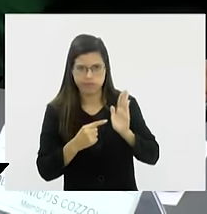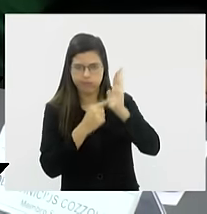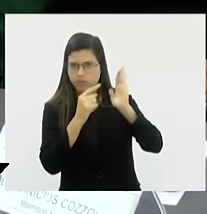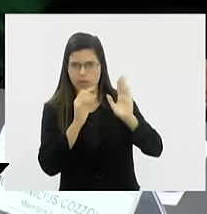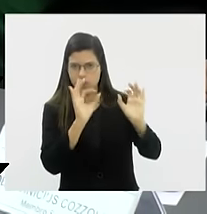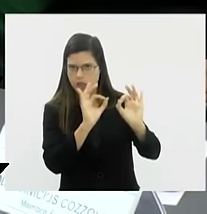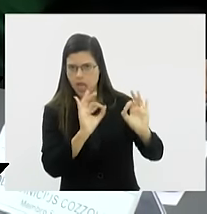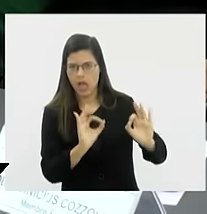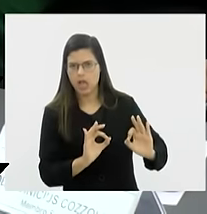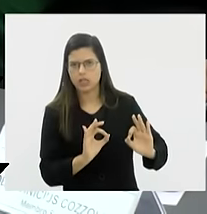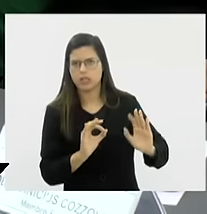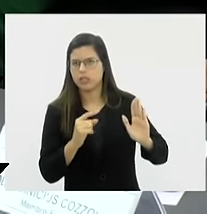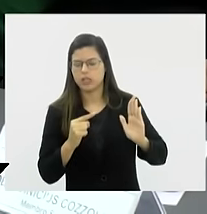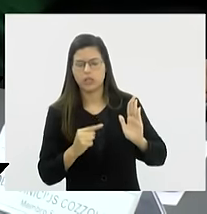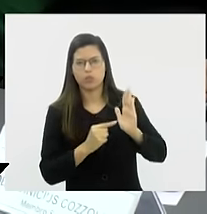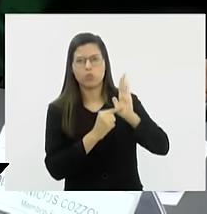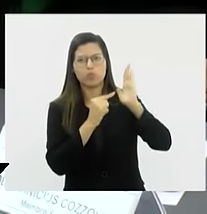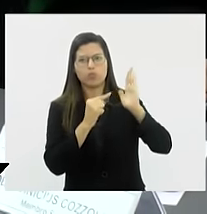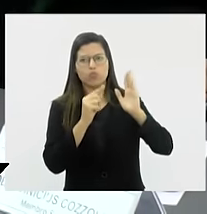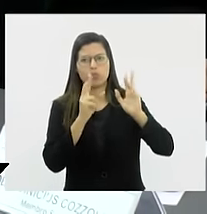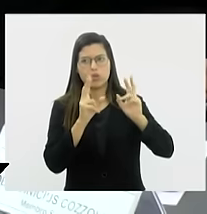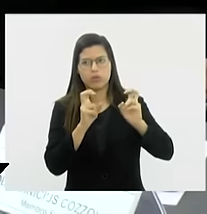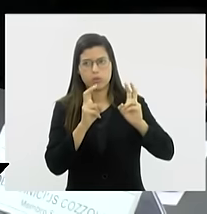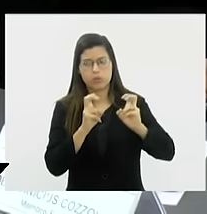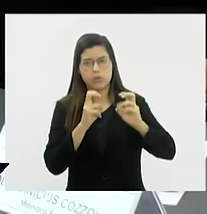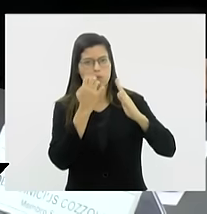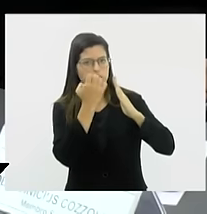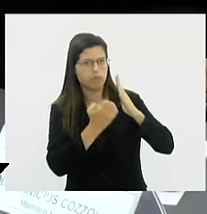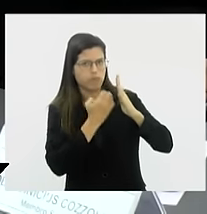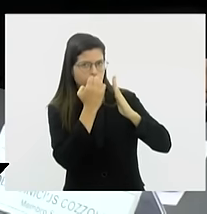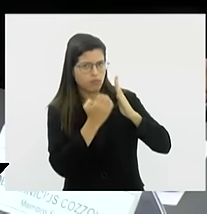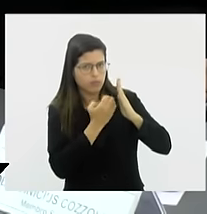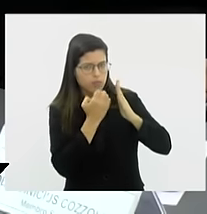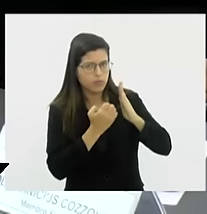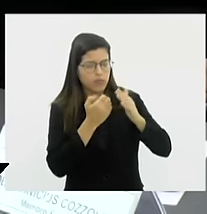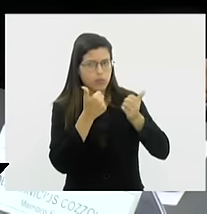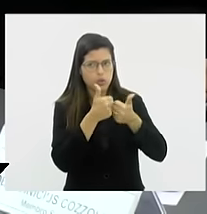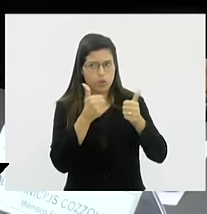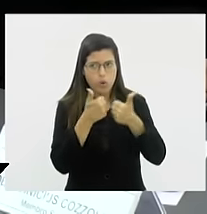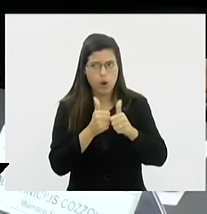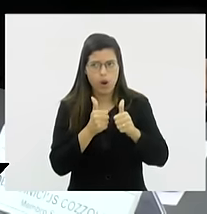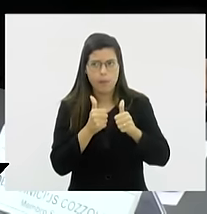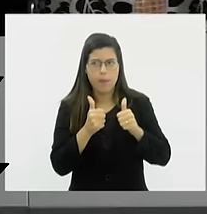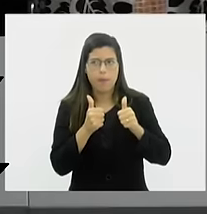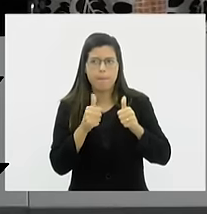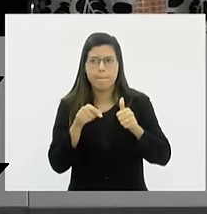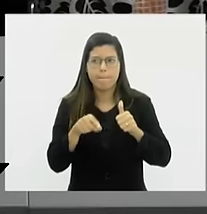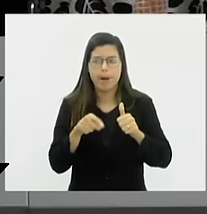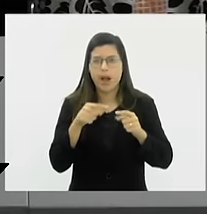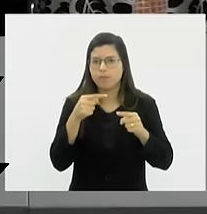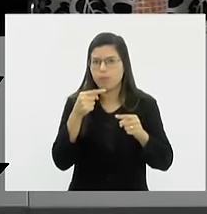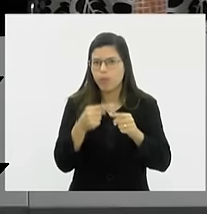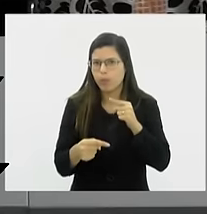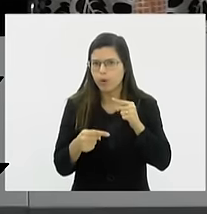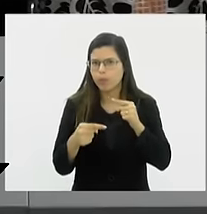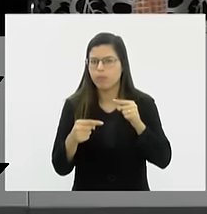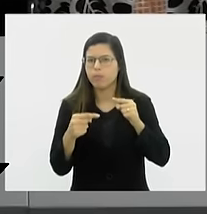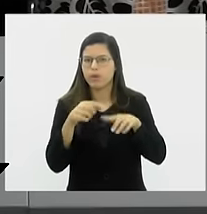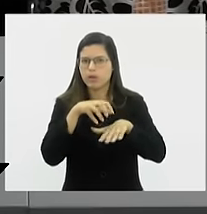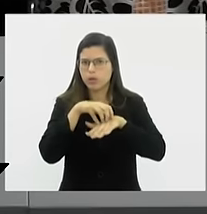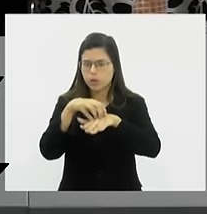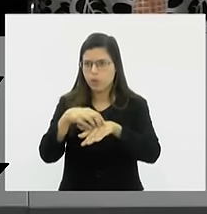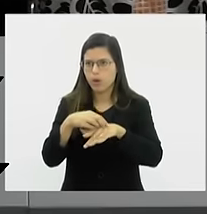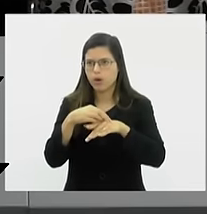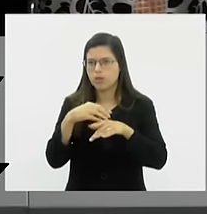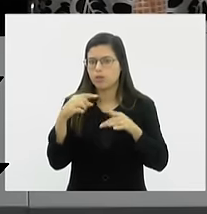tipo de denúncia sobre acertos de empresa de ônibus com os fiscais para poder coibir transporte irregular? Nós chegamos no Detro, a corregedora